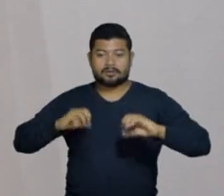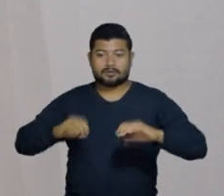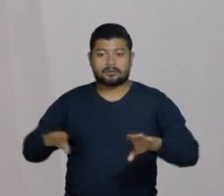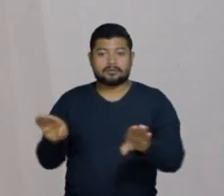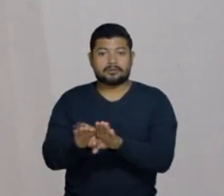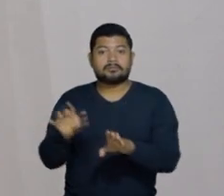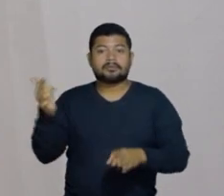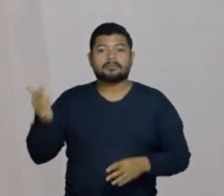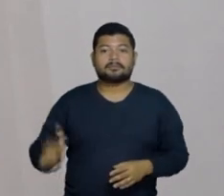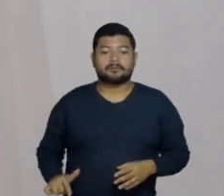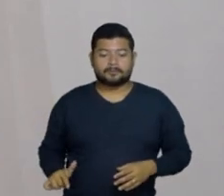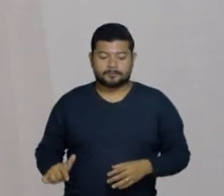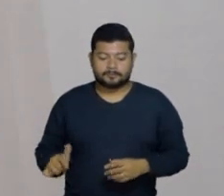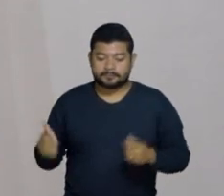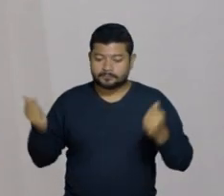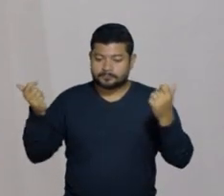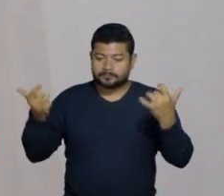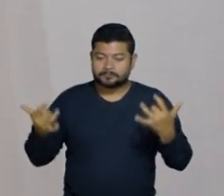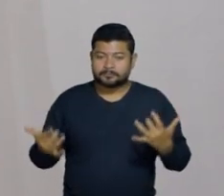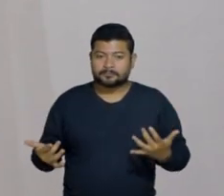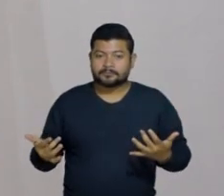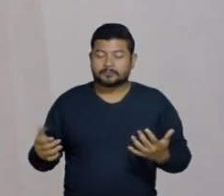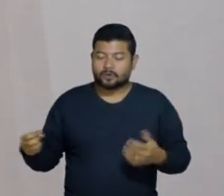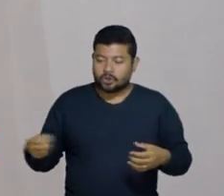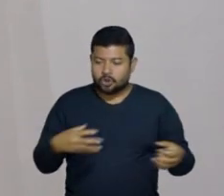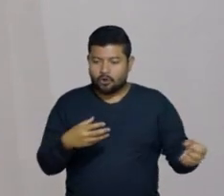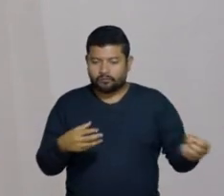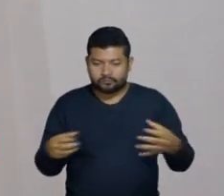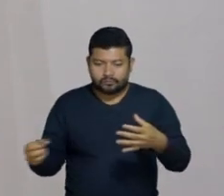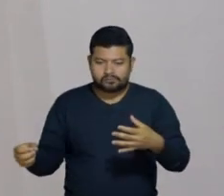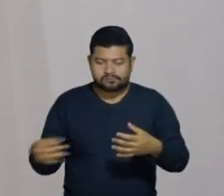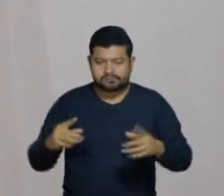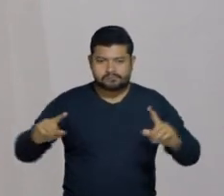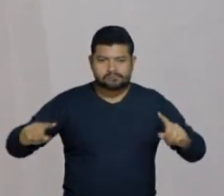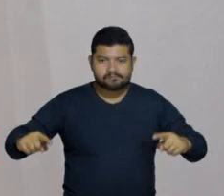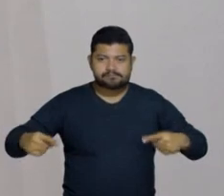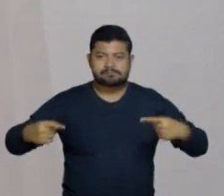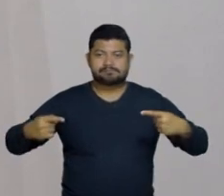colocado esses novos desafios e